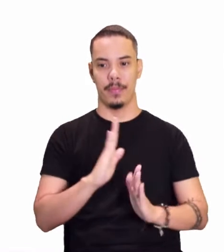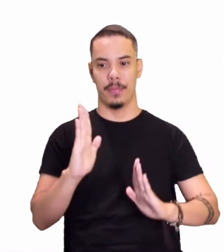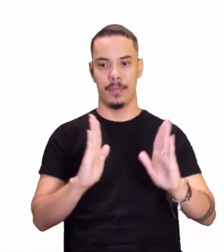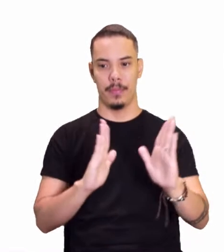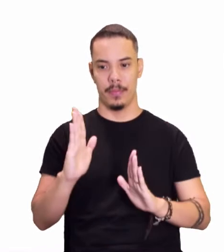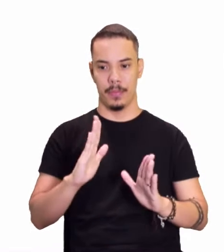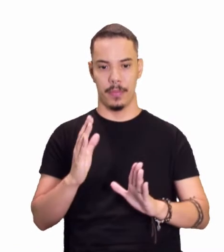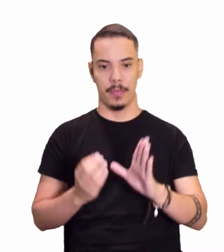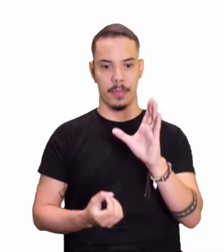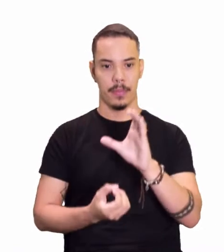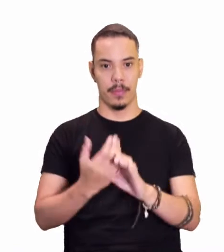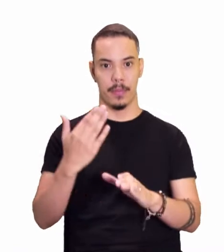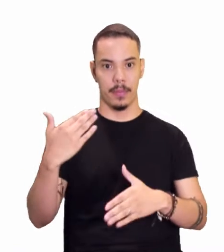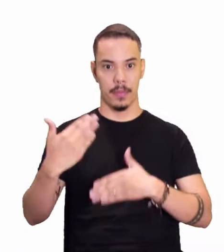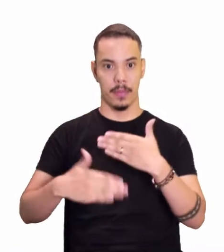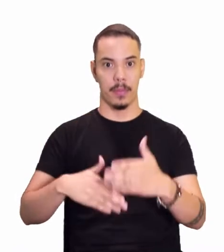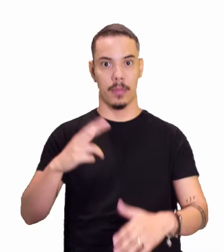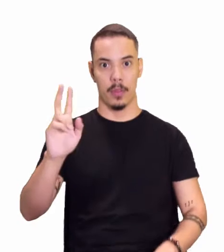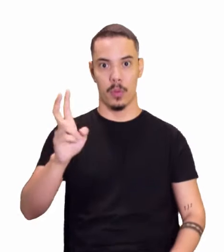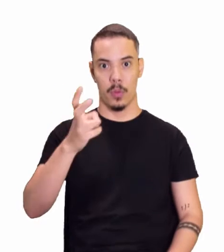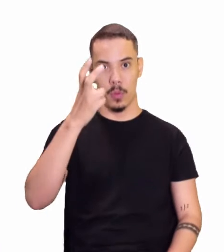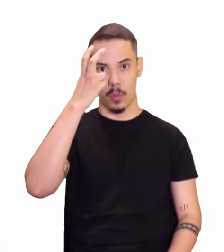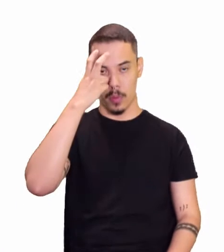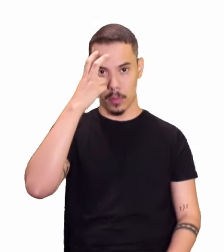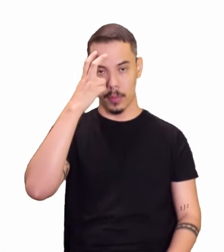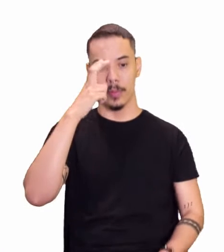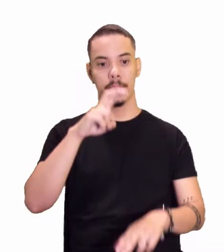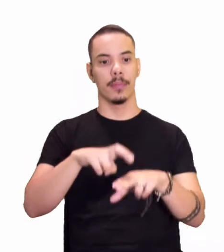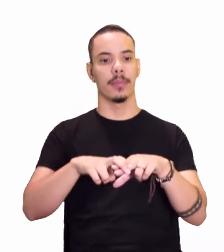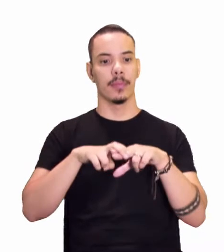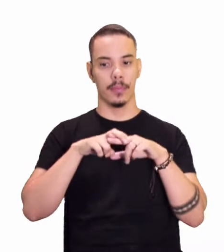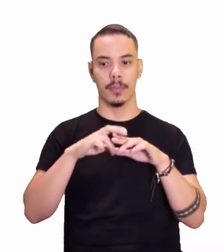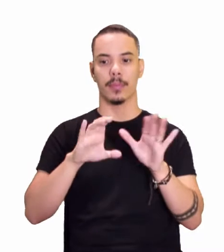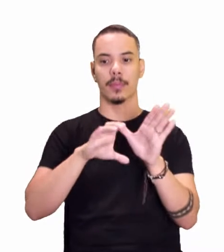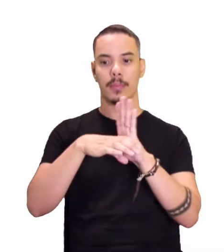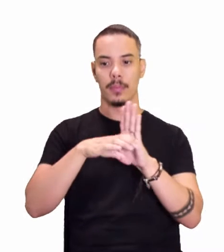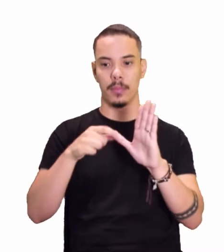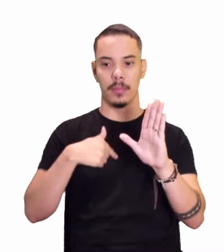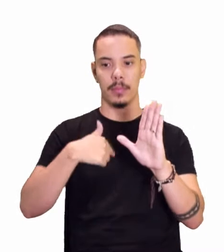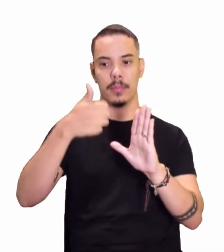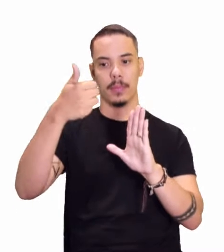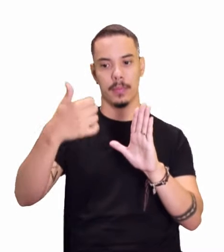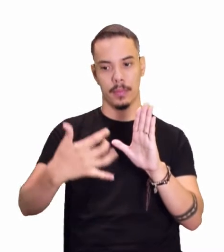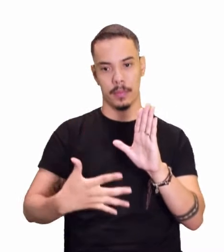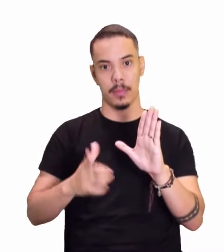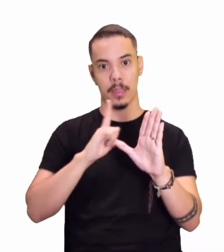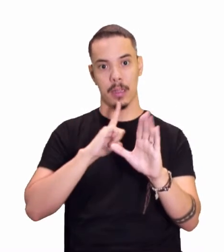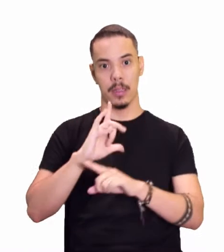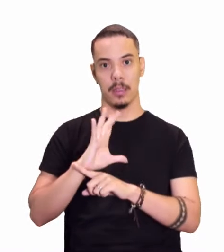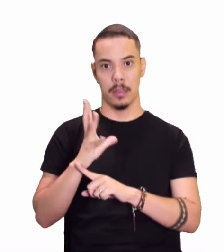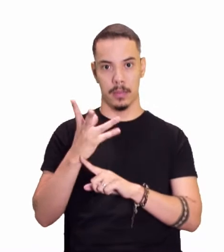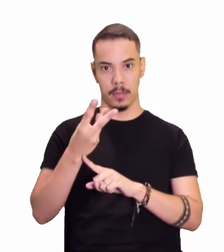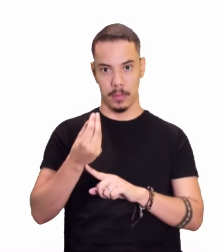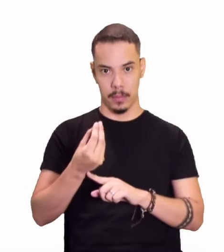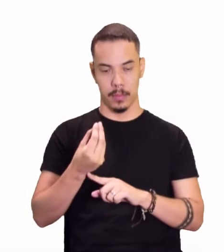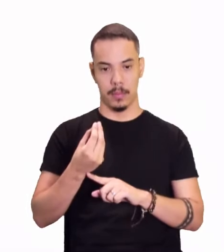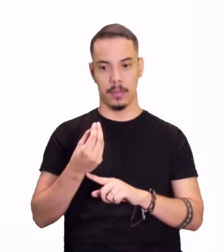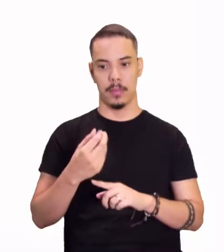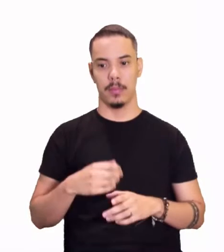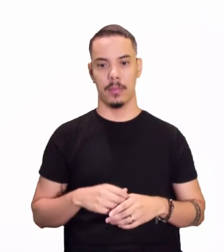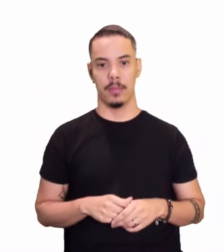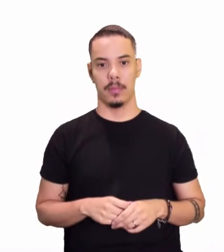do renascimento cultural. É por isso que lá no conceito veio a questão, né, artística, tá